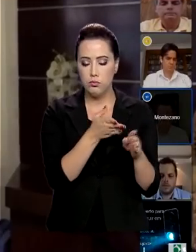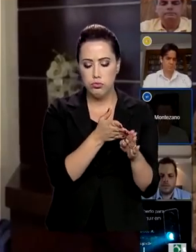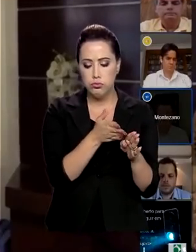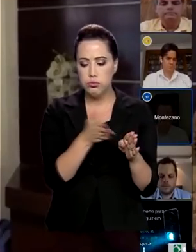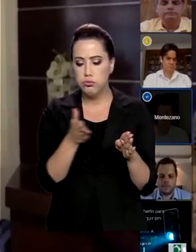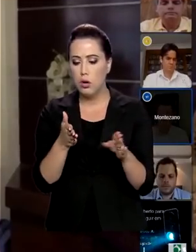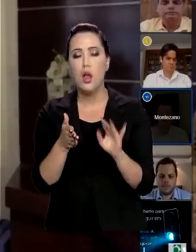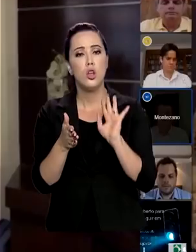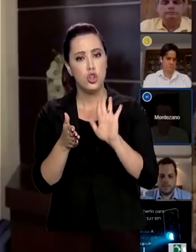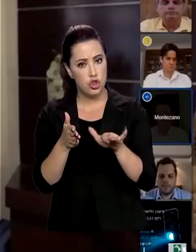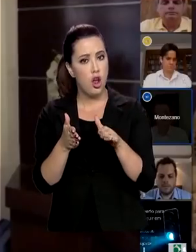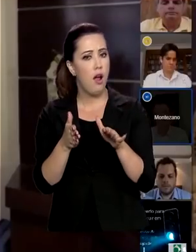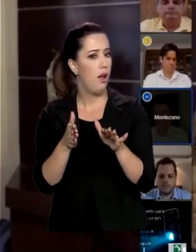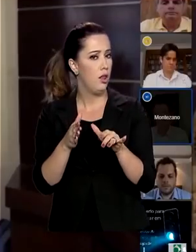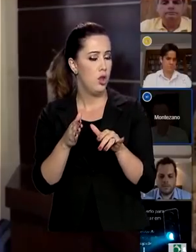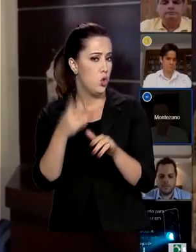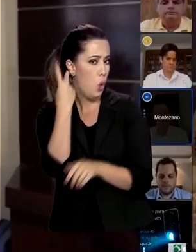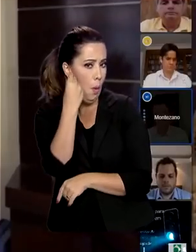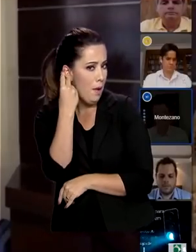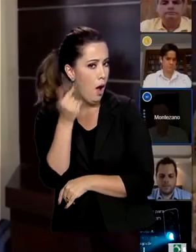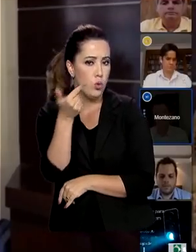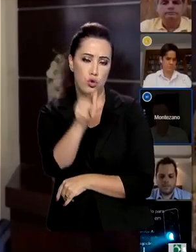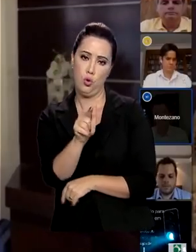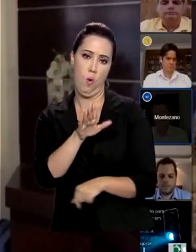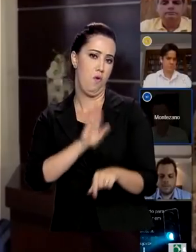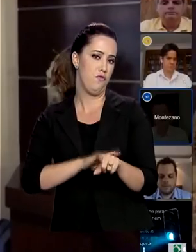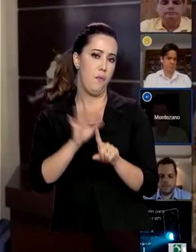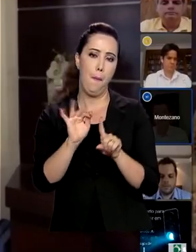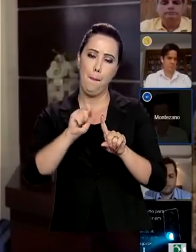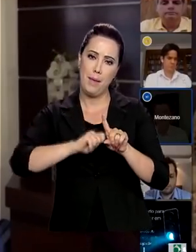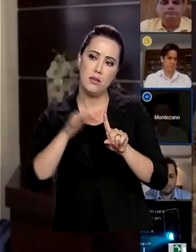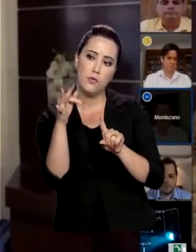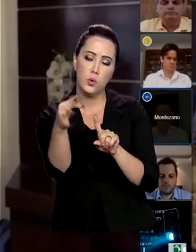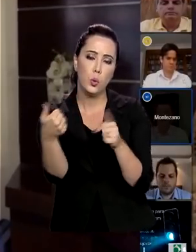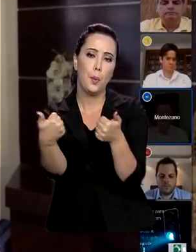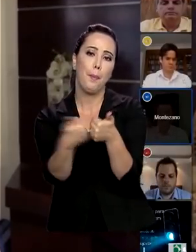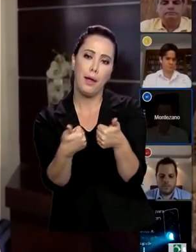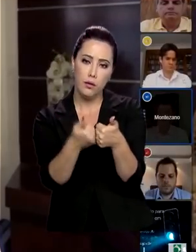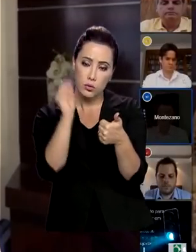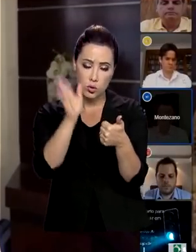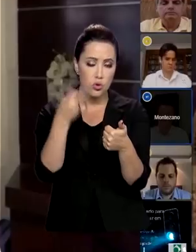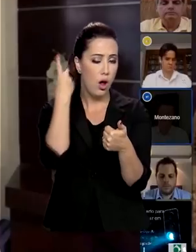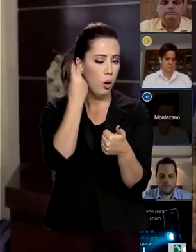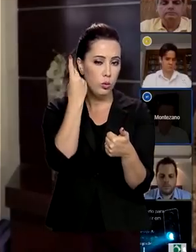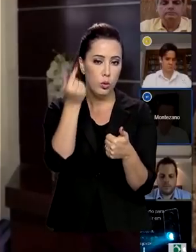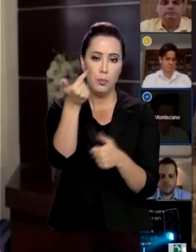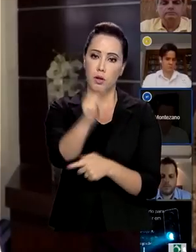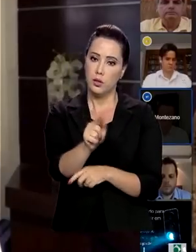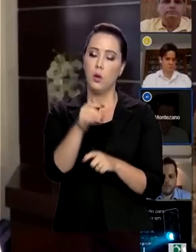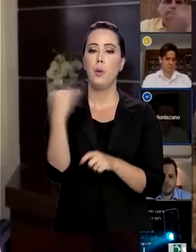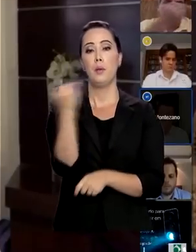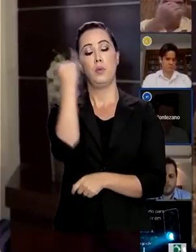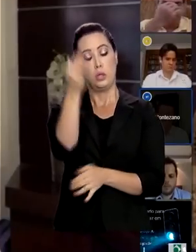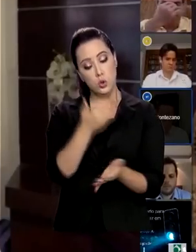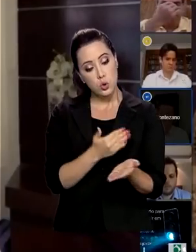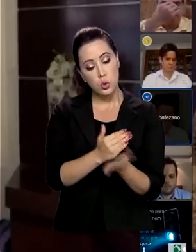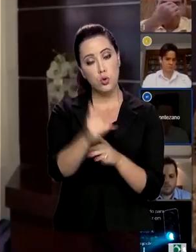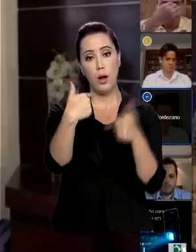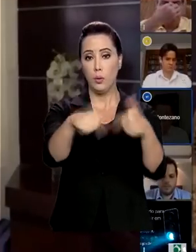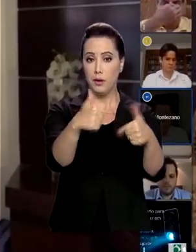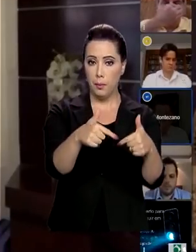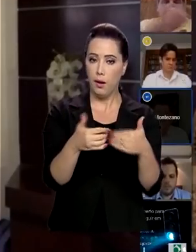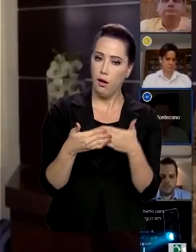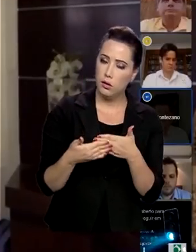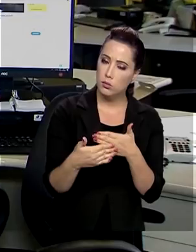a alguns meses a vai voltar às nossas vidas normais. E é importante manter essas estruturas criadas, essas empresas, esses empregos